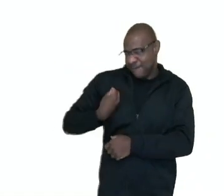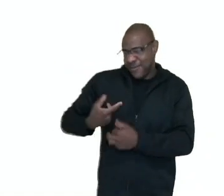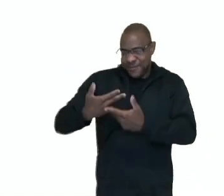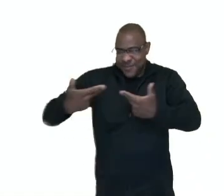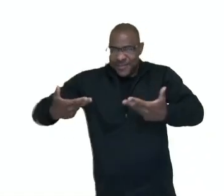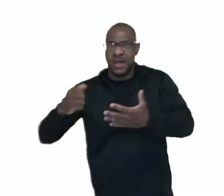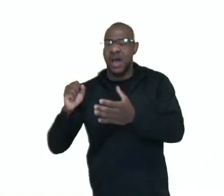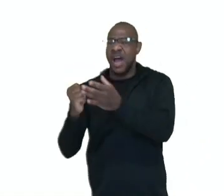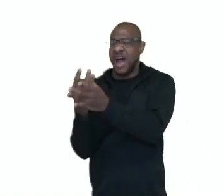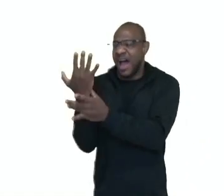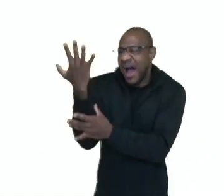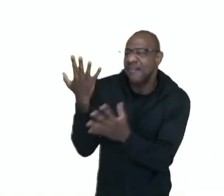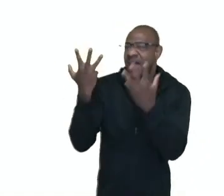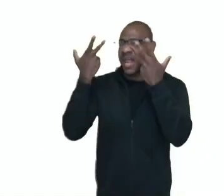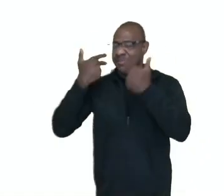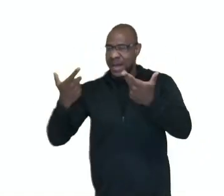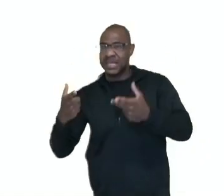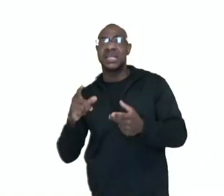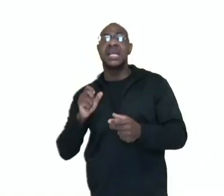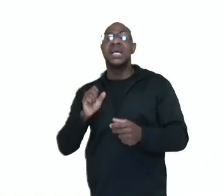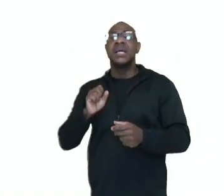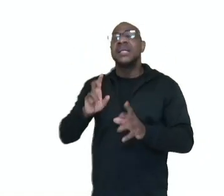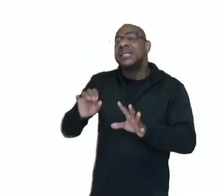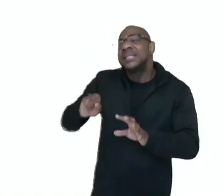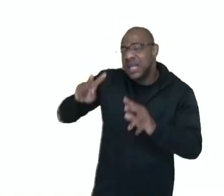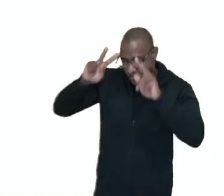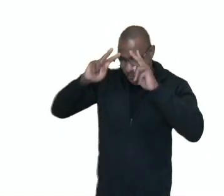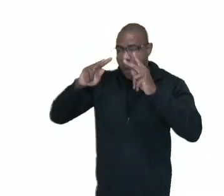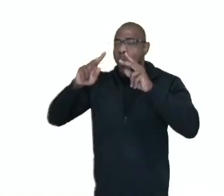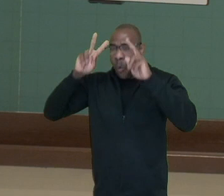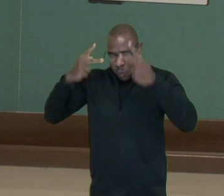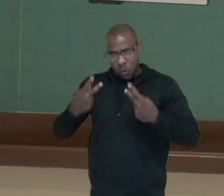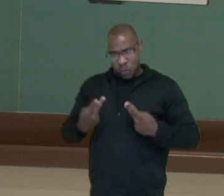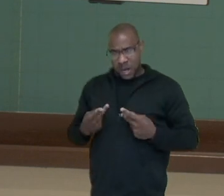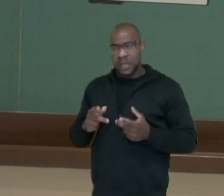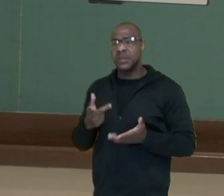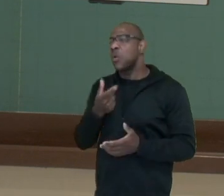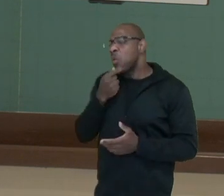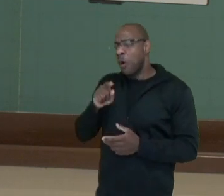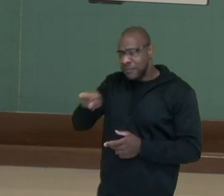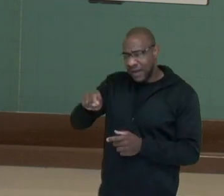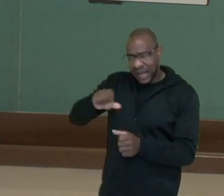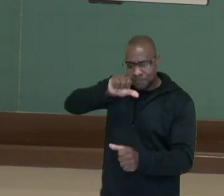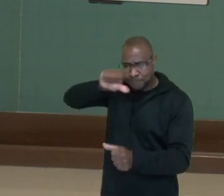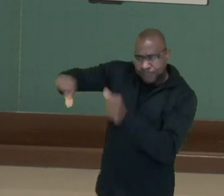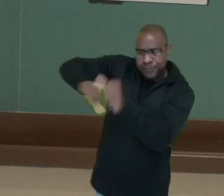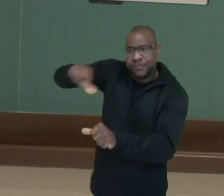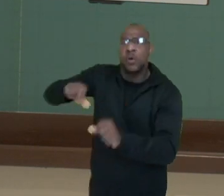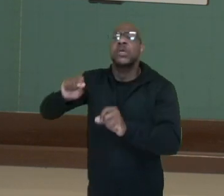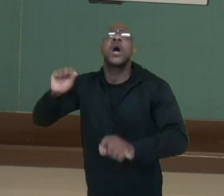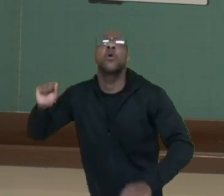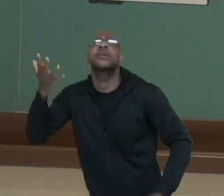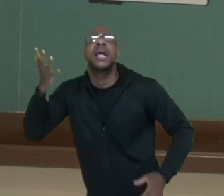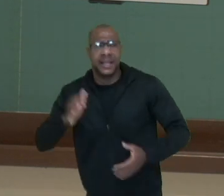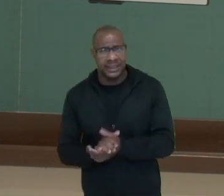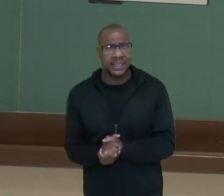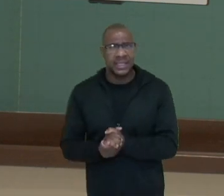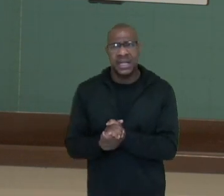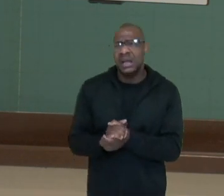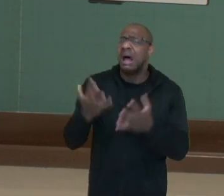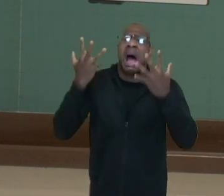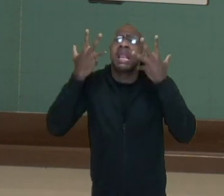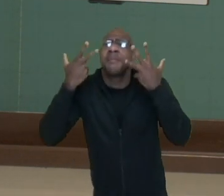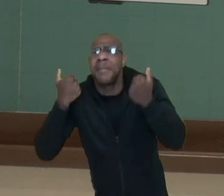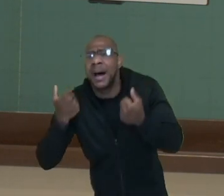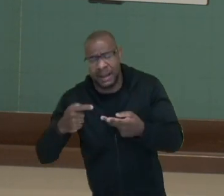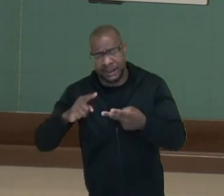a interferência humana? O que acontece? Seja com animais, seja com plantas. O